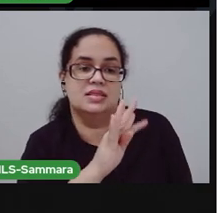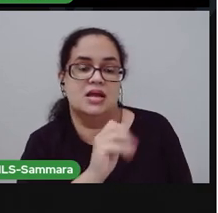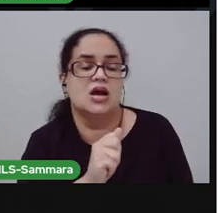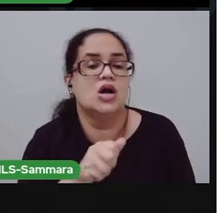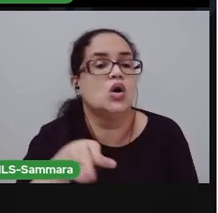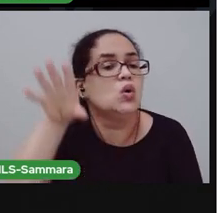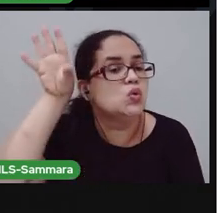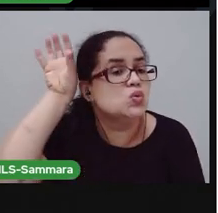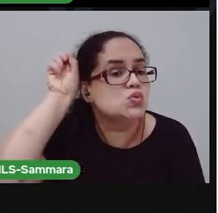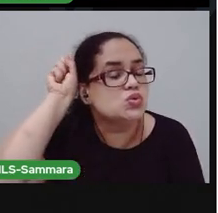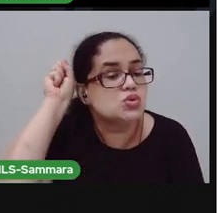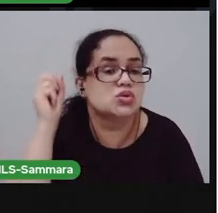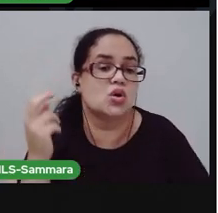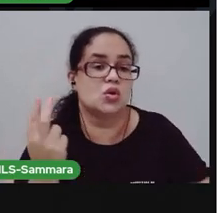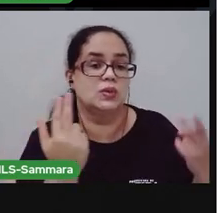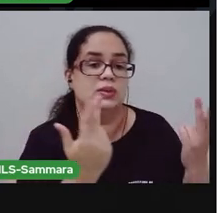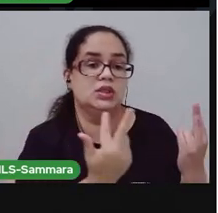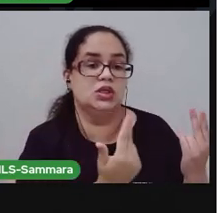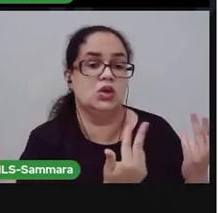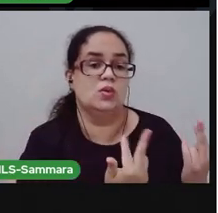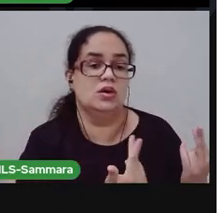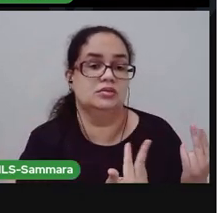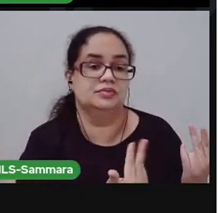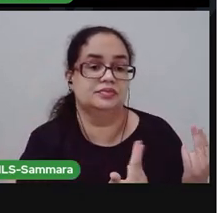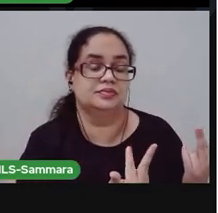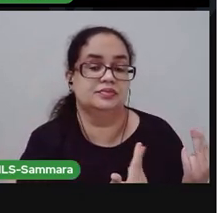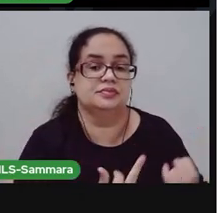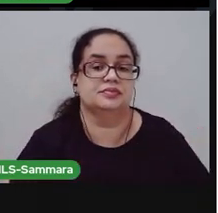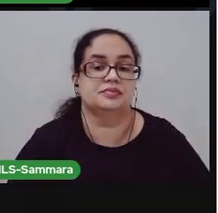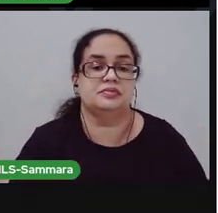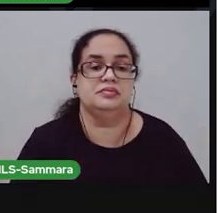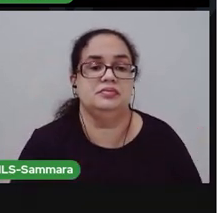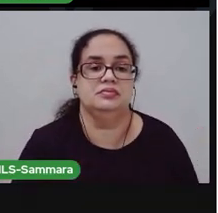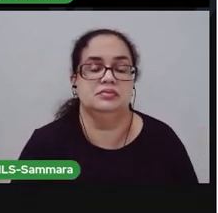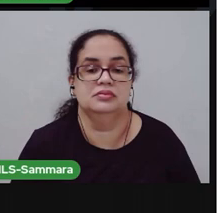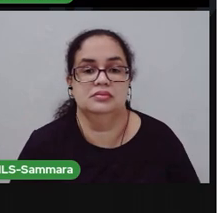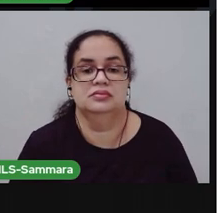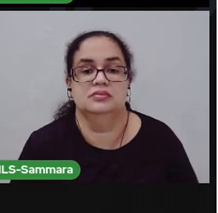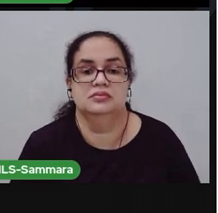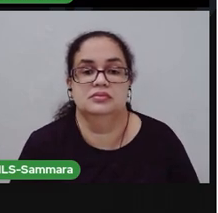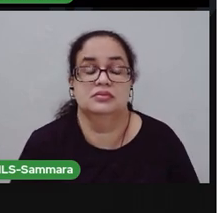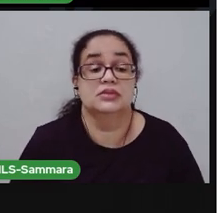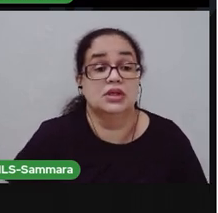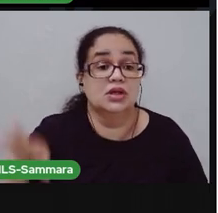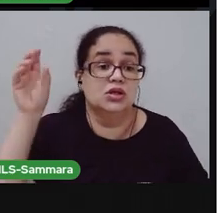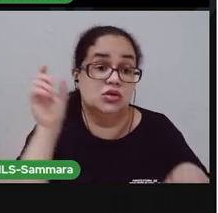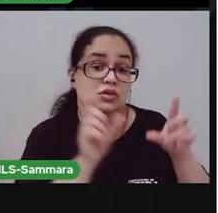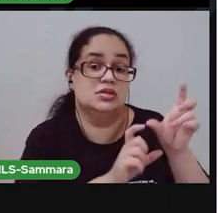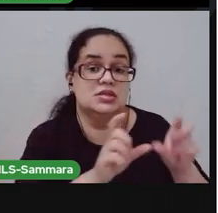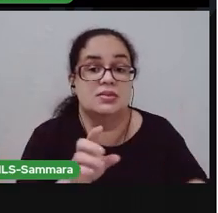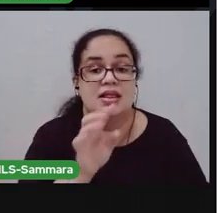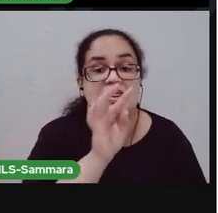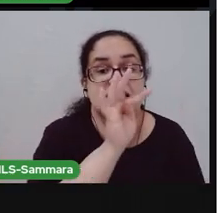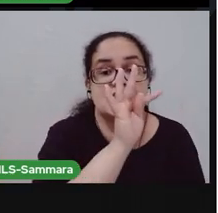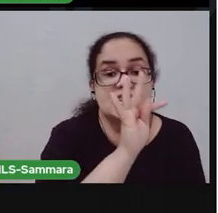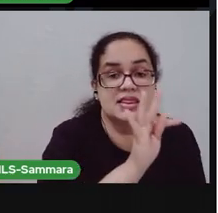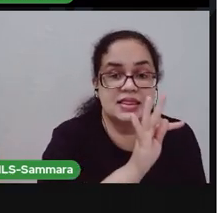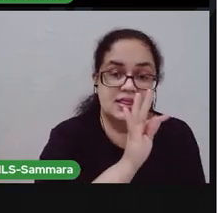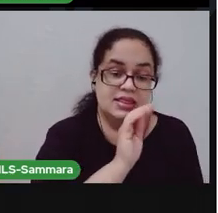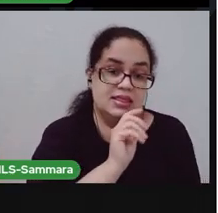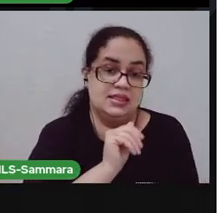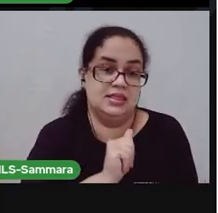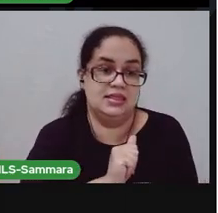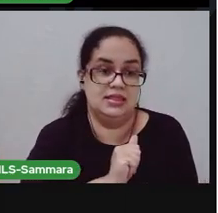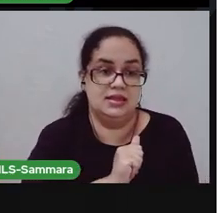É é a sílaba tá, né? A